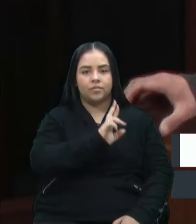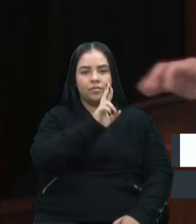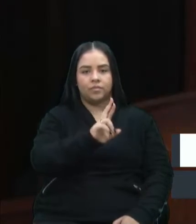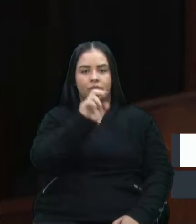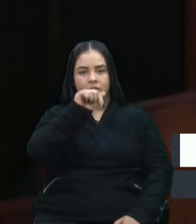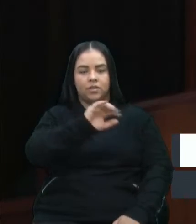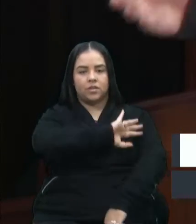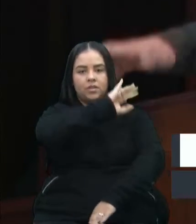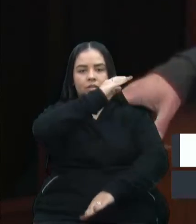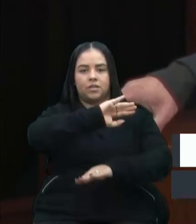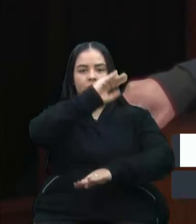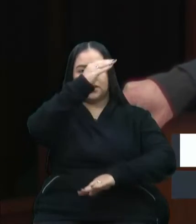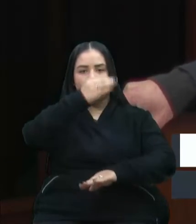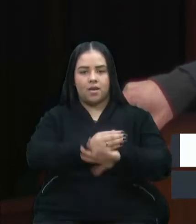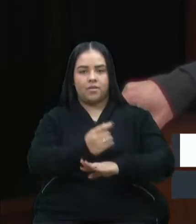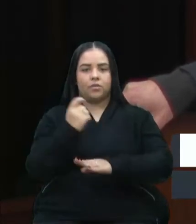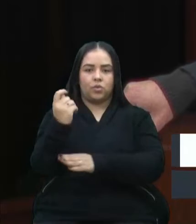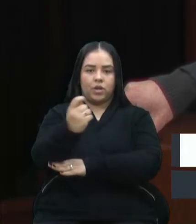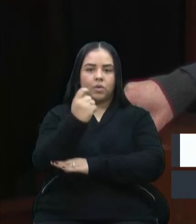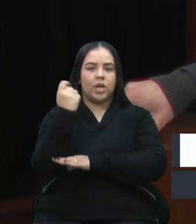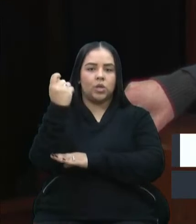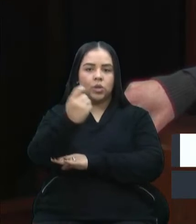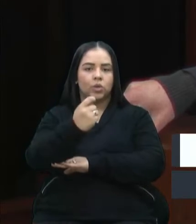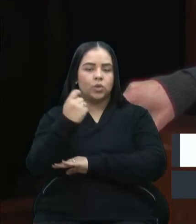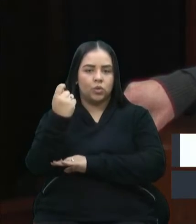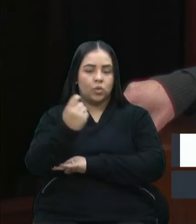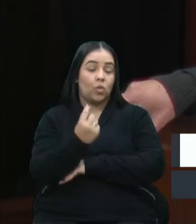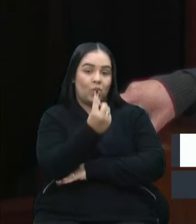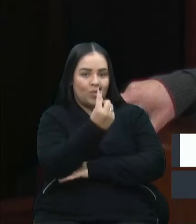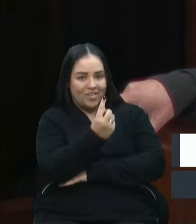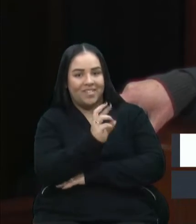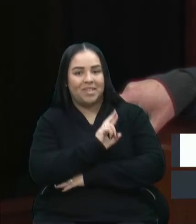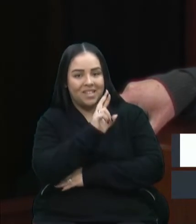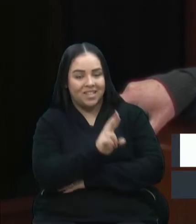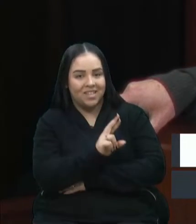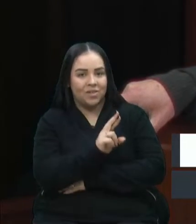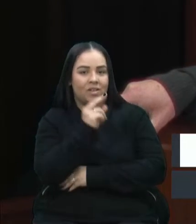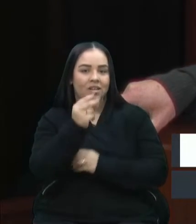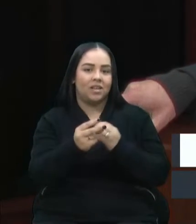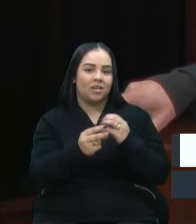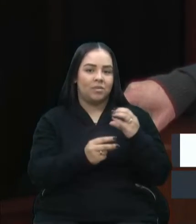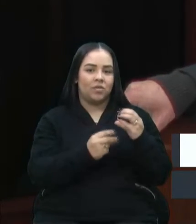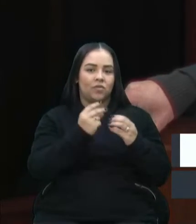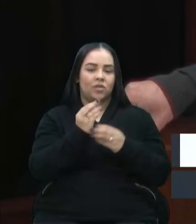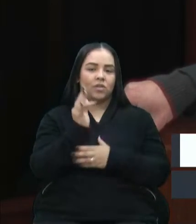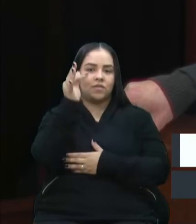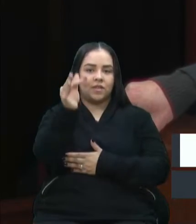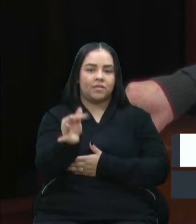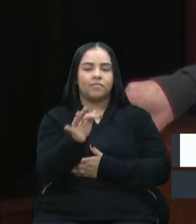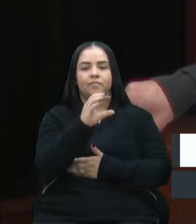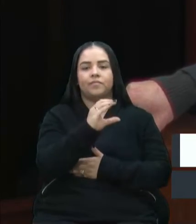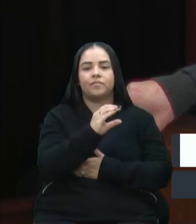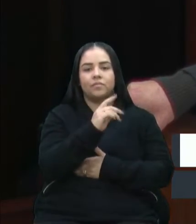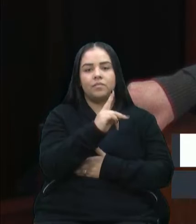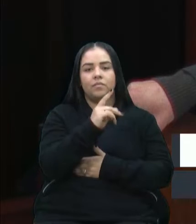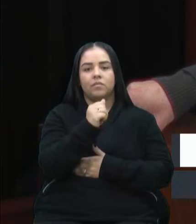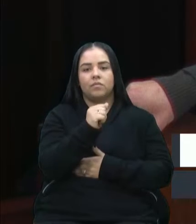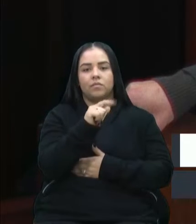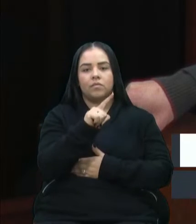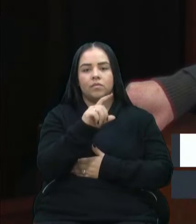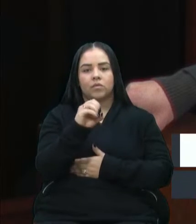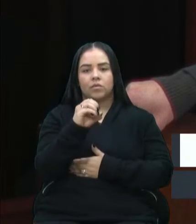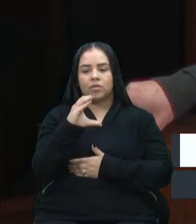Gaúcha, um dos que irá representar a Serra Gaúcha concorrendo à Câmara Federal, Paulo Kaleff, e